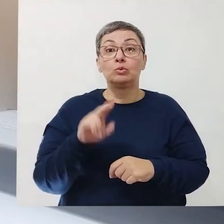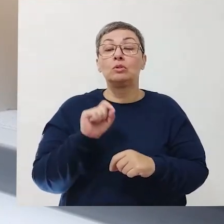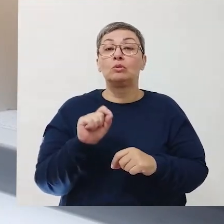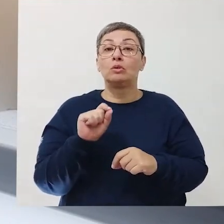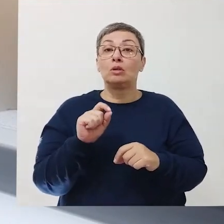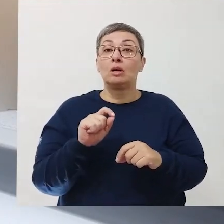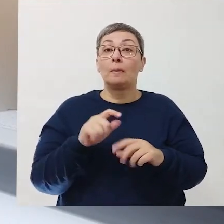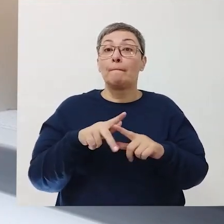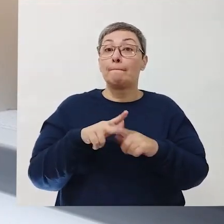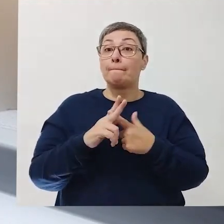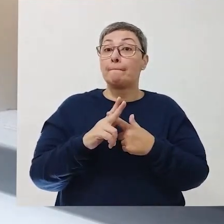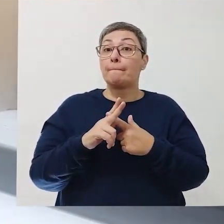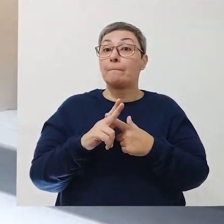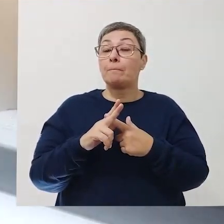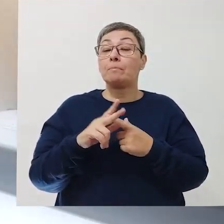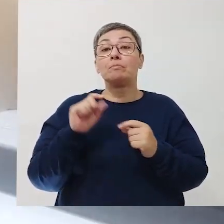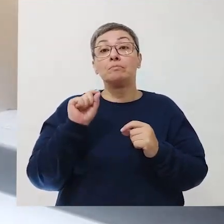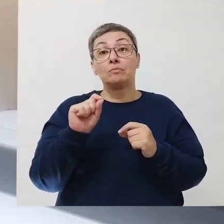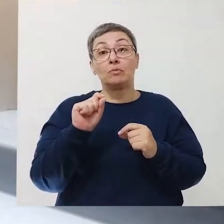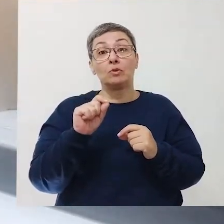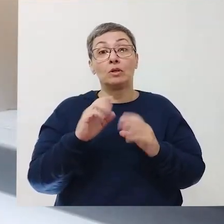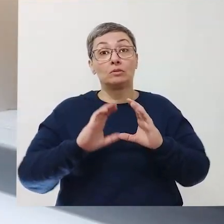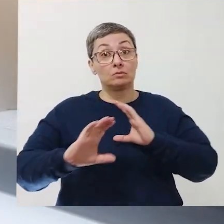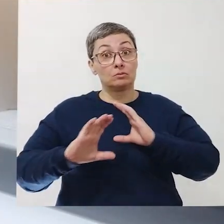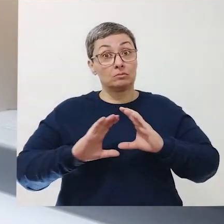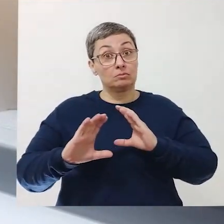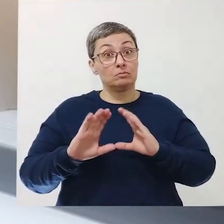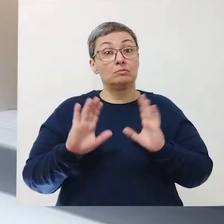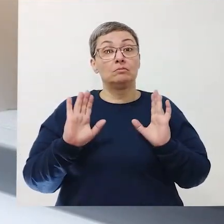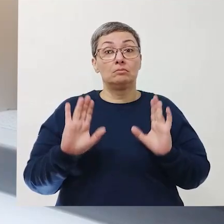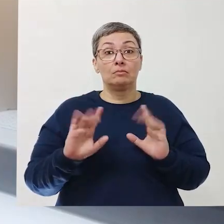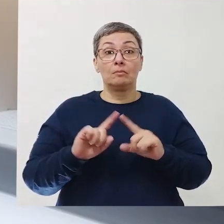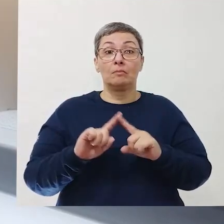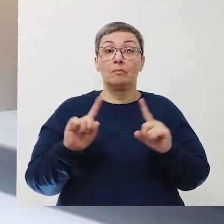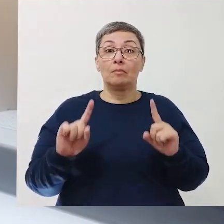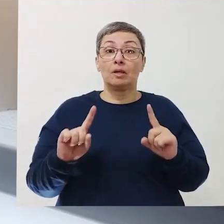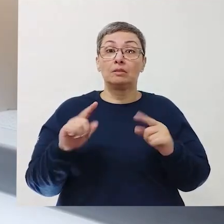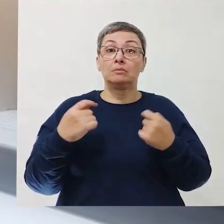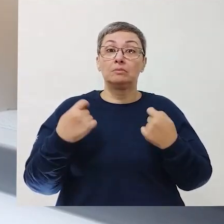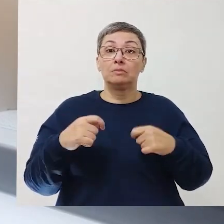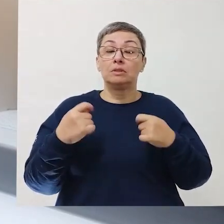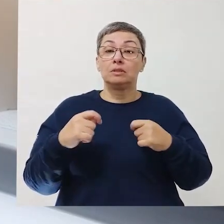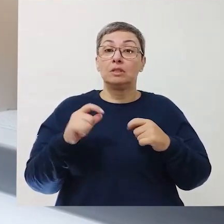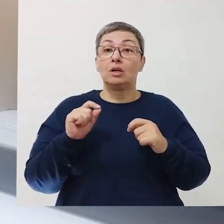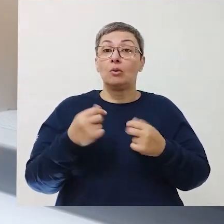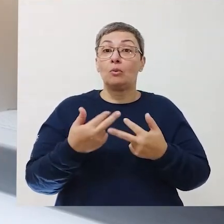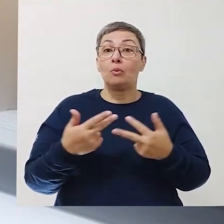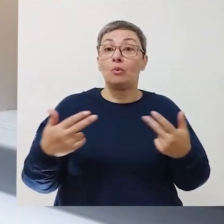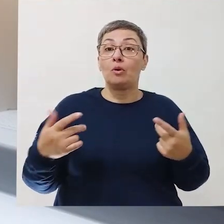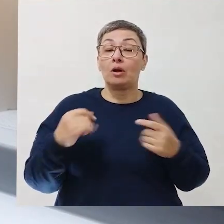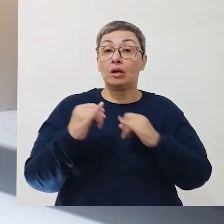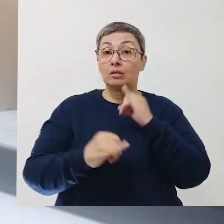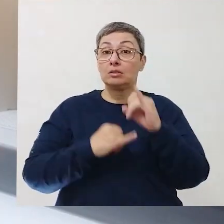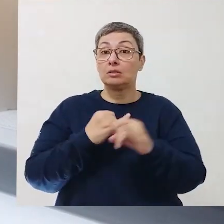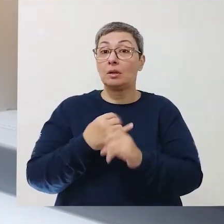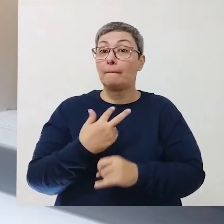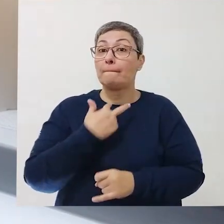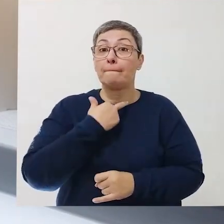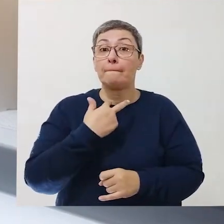regras Regras de horário Para o uso das redes sociais Por exemplo, desabilitar as